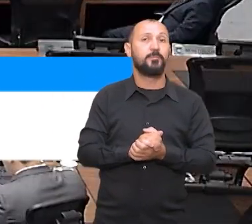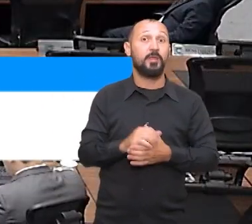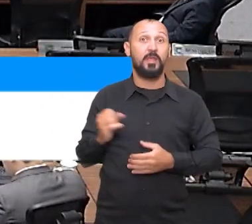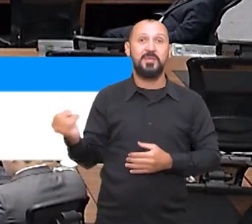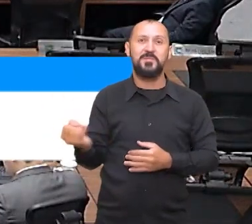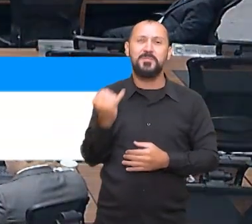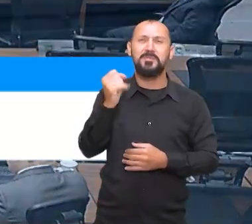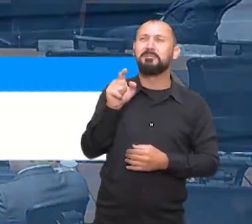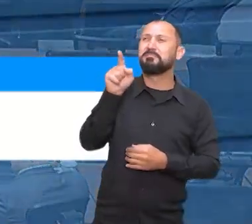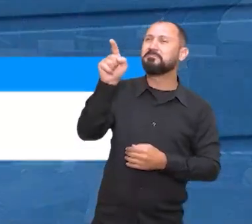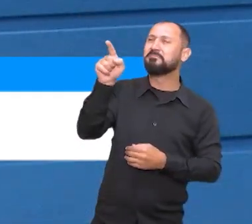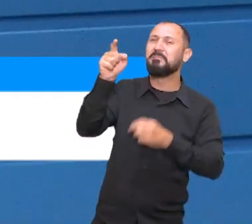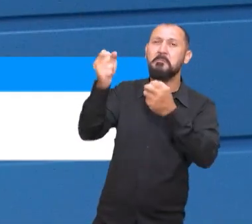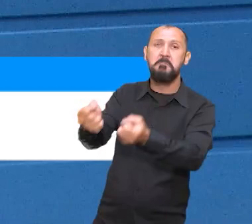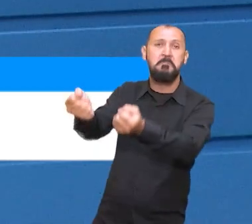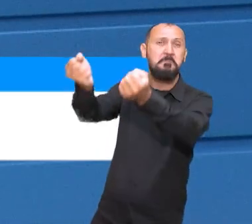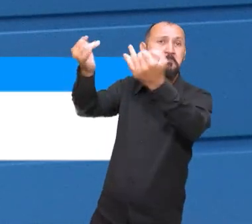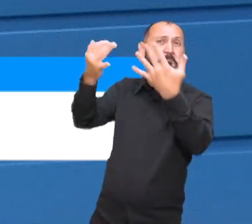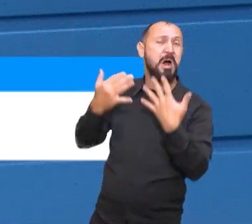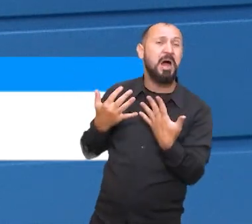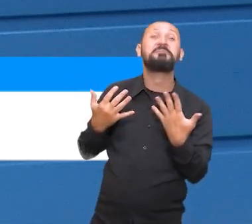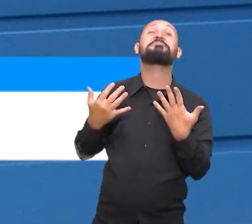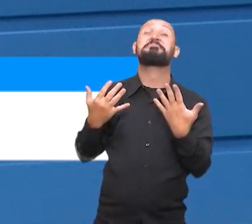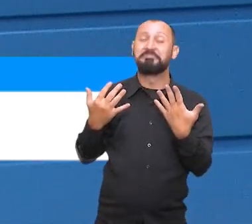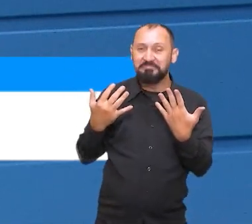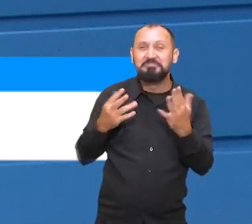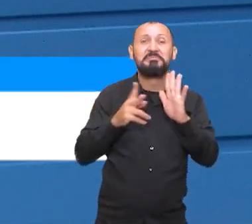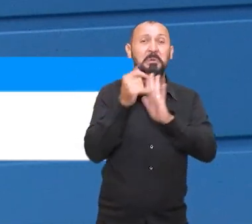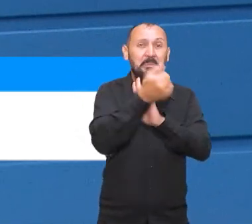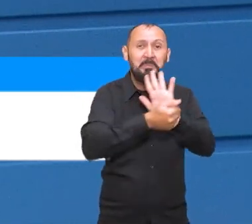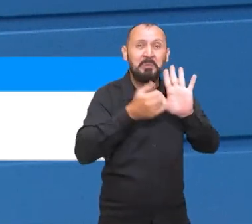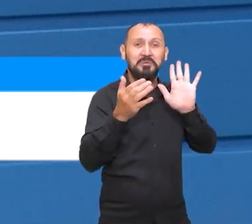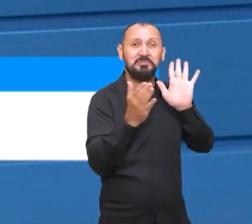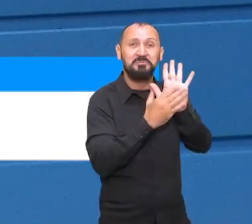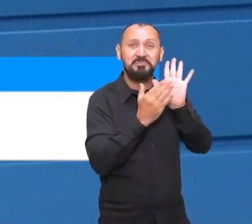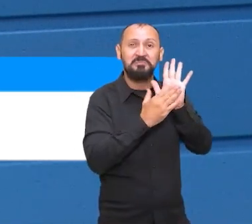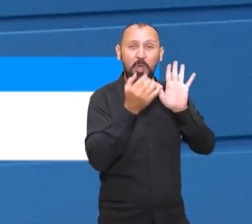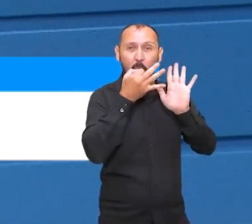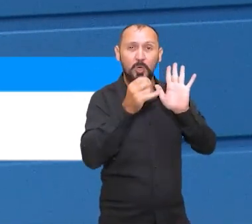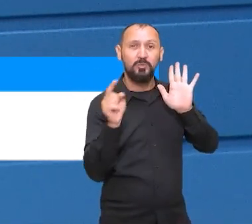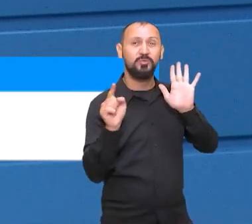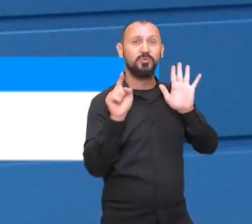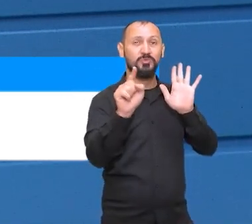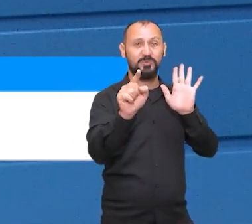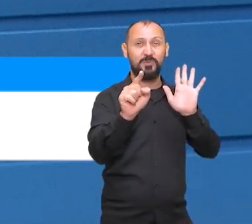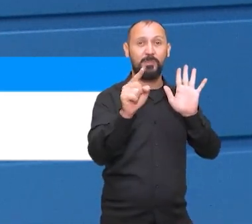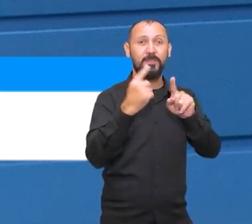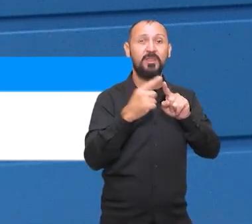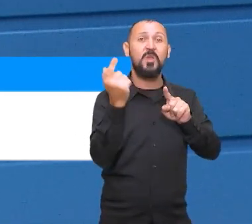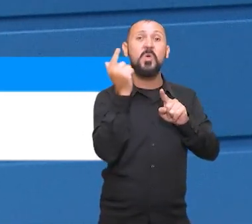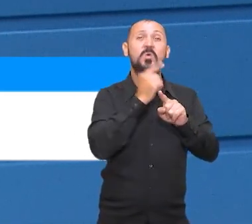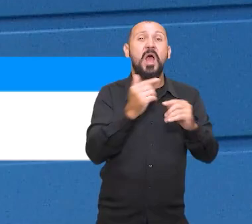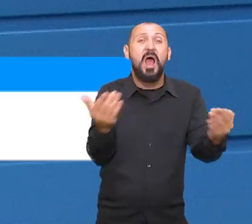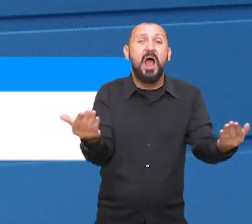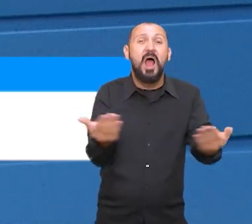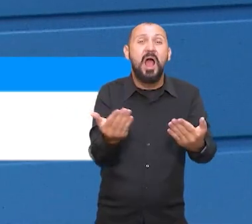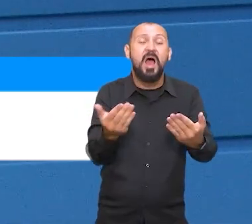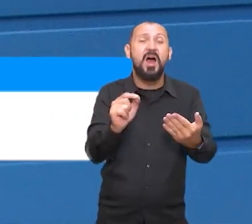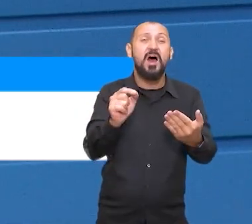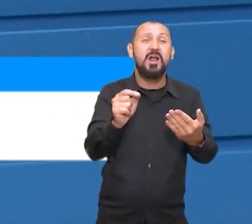da data. É muito importante a sua fala e esse projeto de vossa autoria, porque